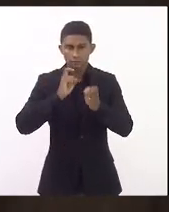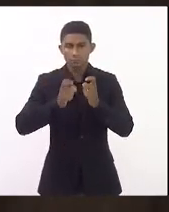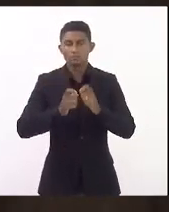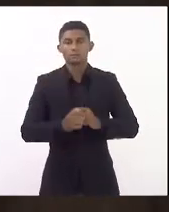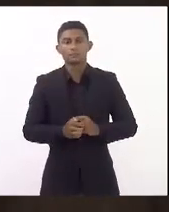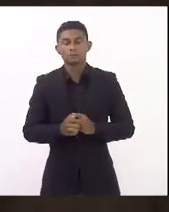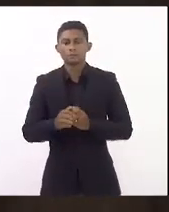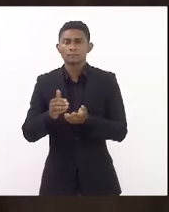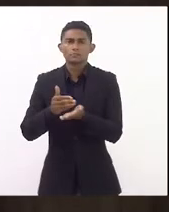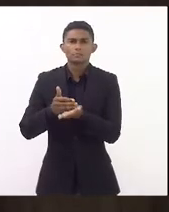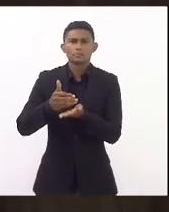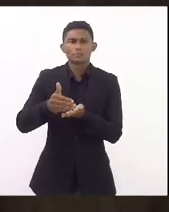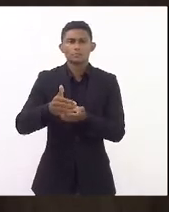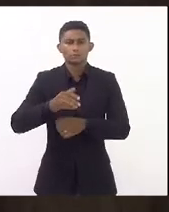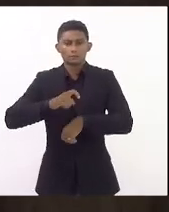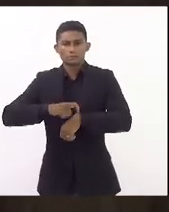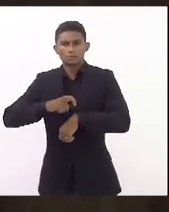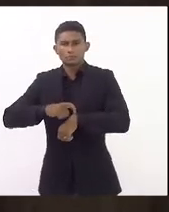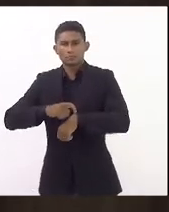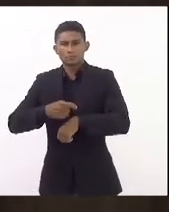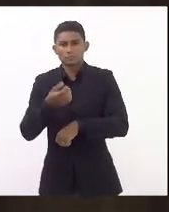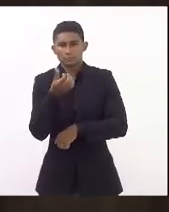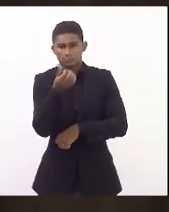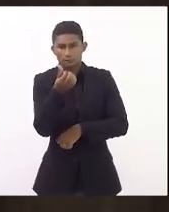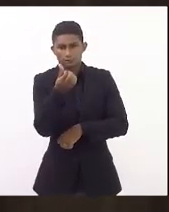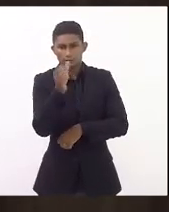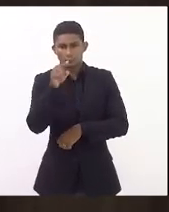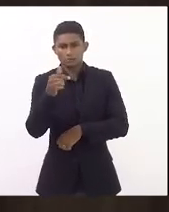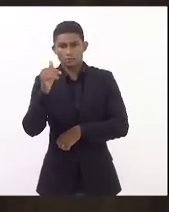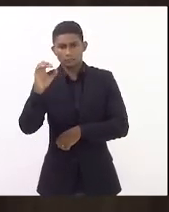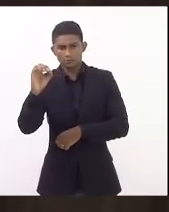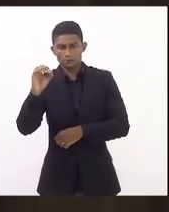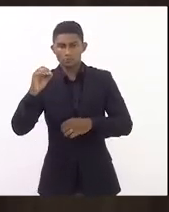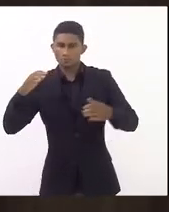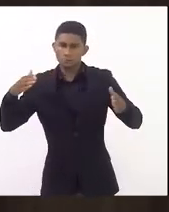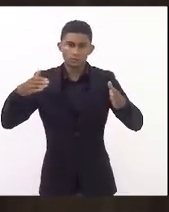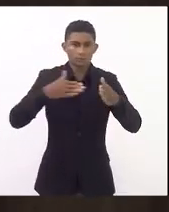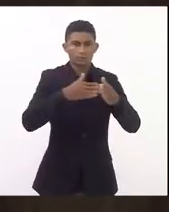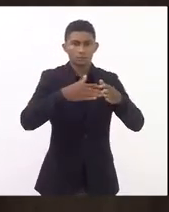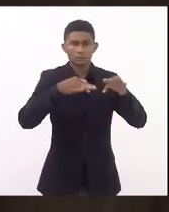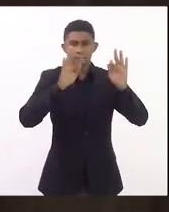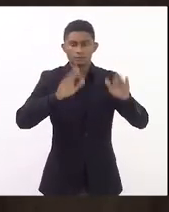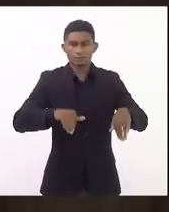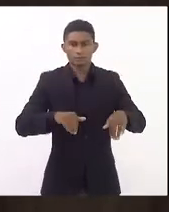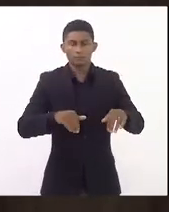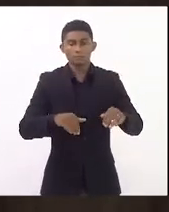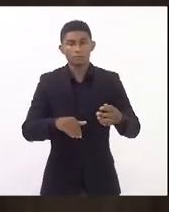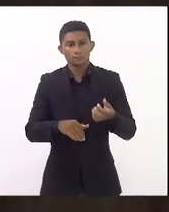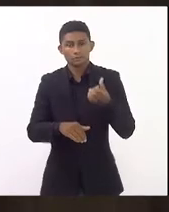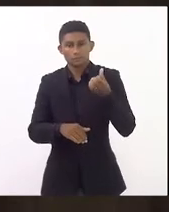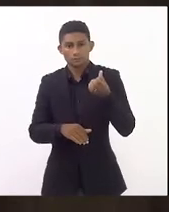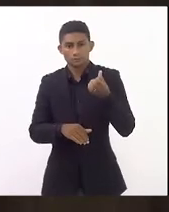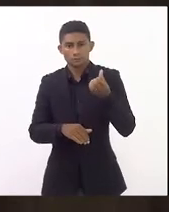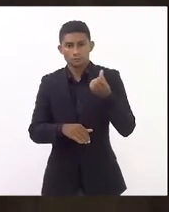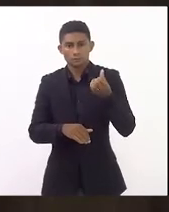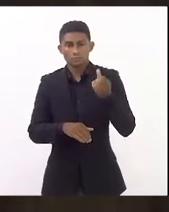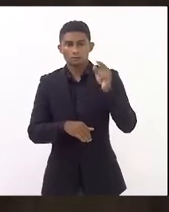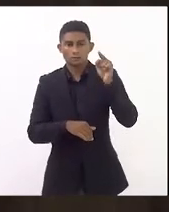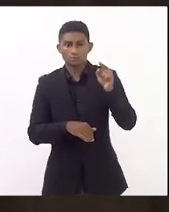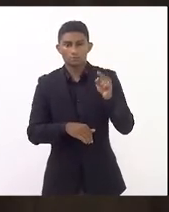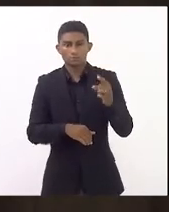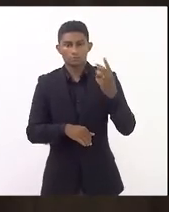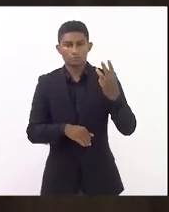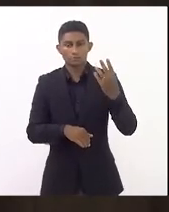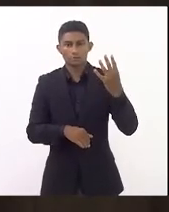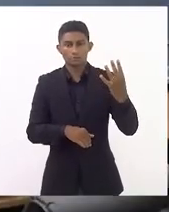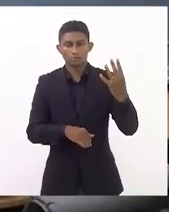que iniciada às 18 horas e 10 minutos, encerrou-se às 18 horas e